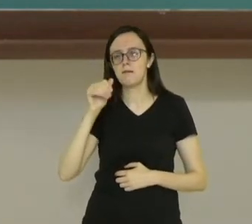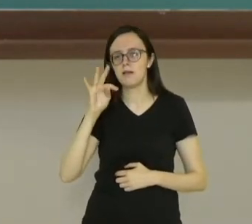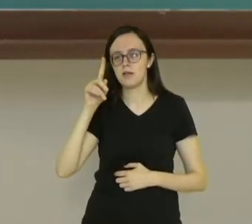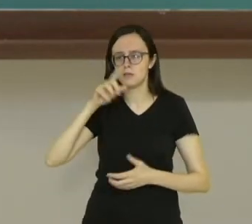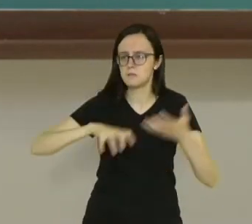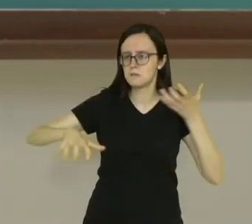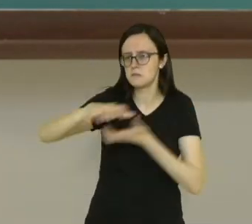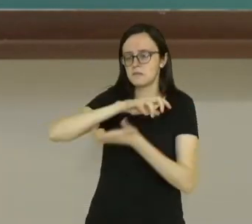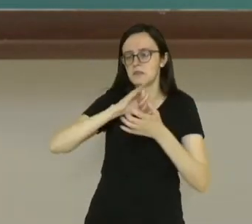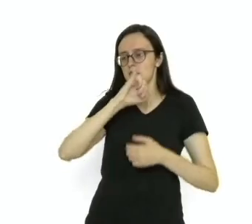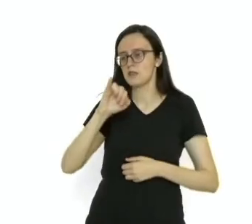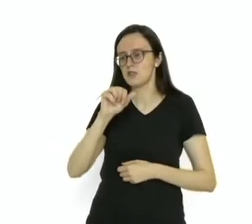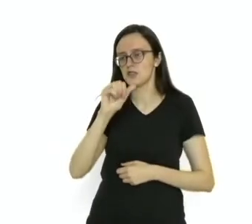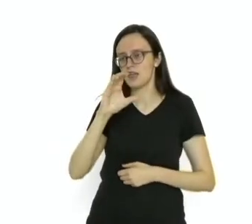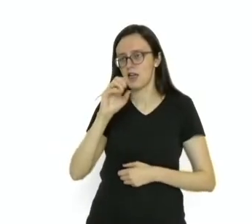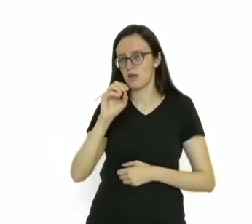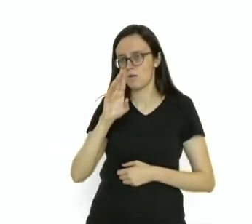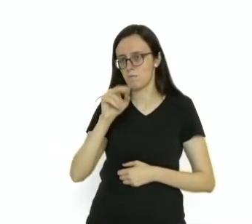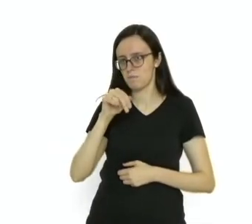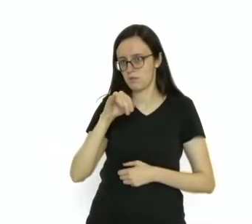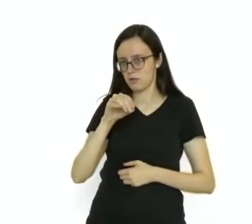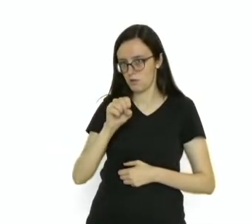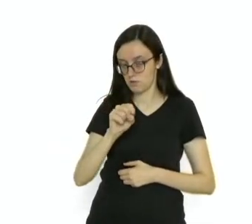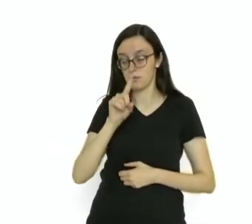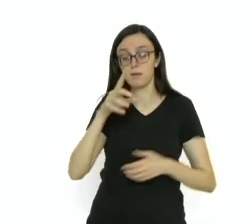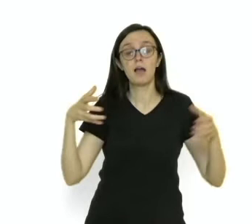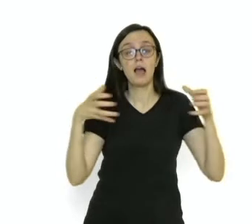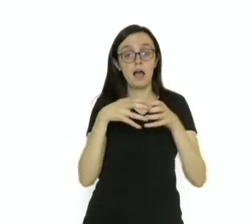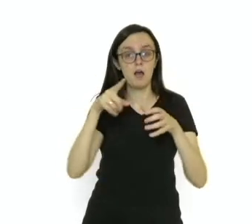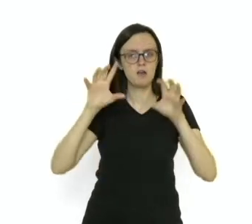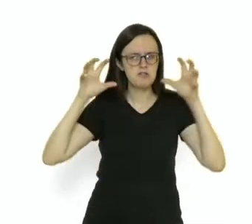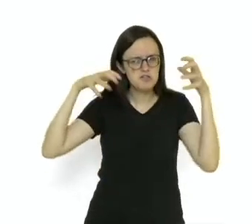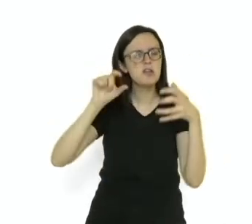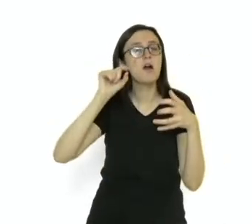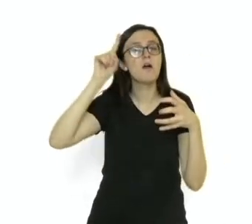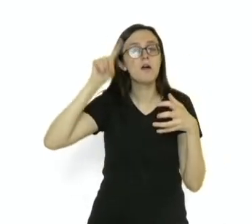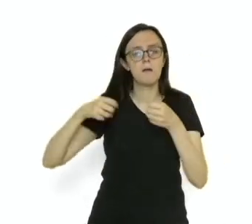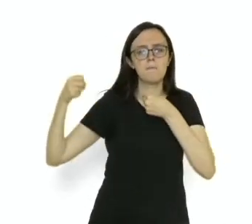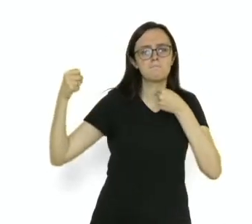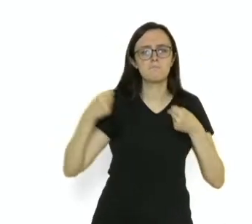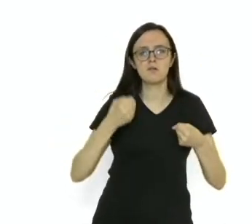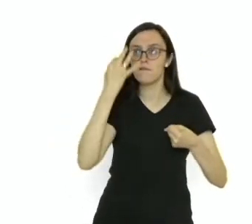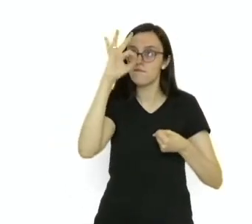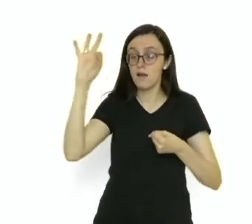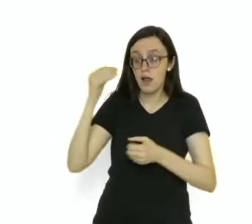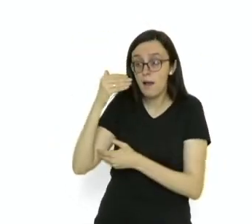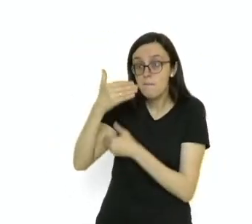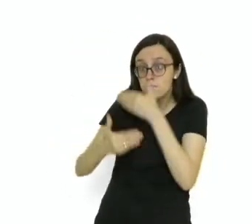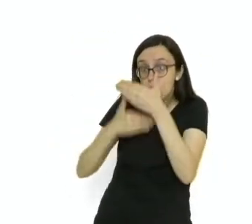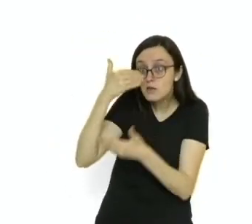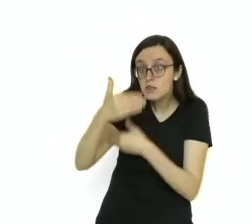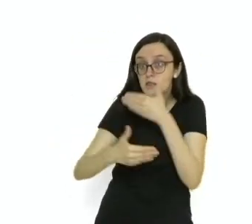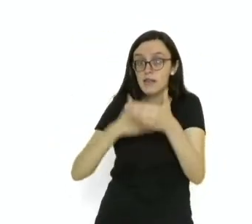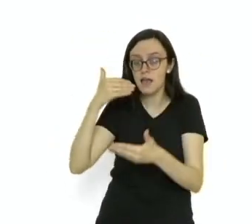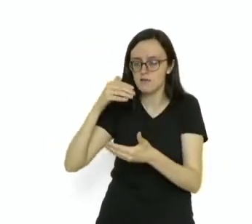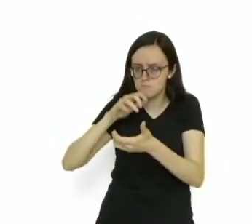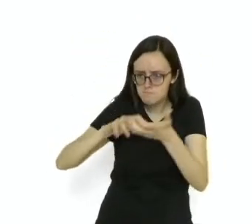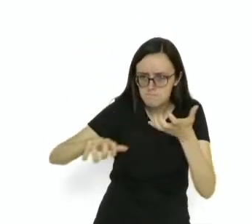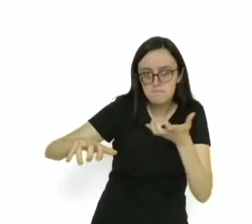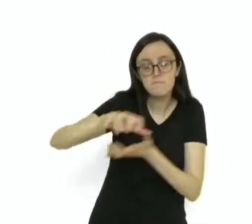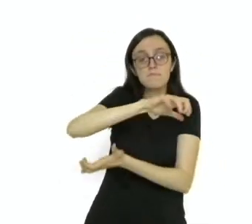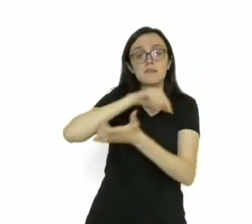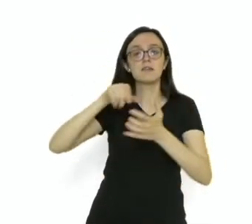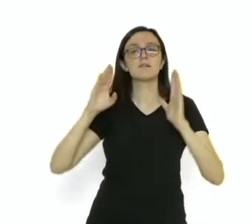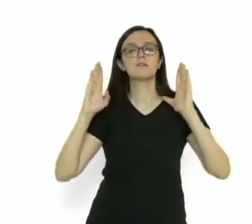jacobinos. Bom, o terror foi o período em que os jacobinos estiveram no poder na França durante o seu processo revolucionário. Esse